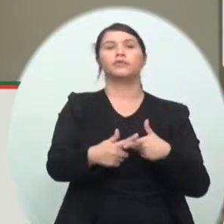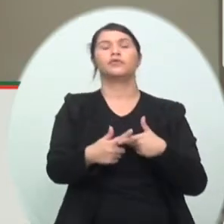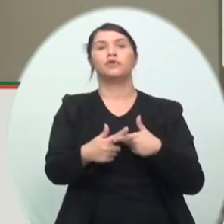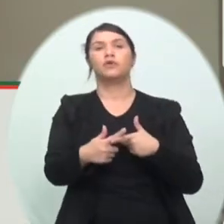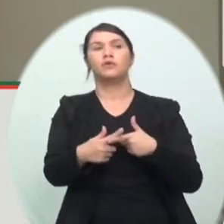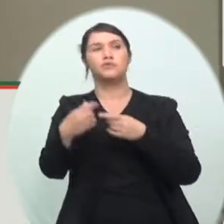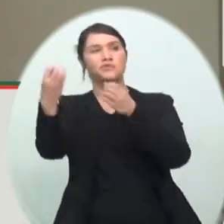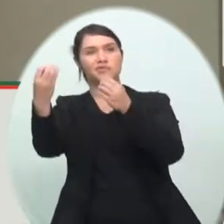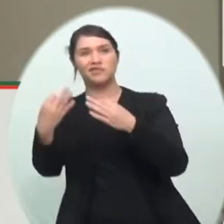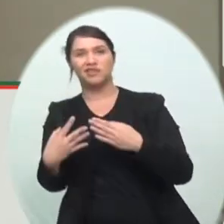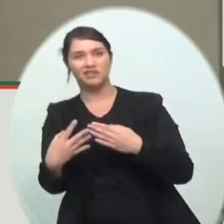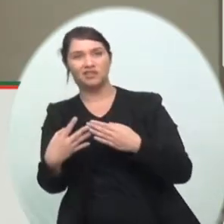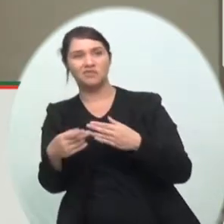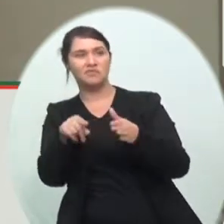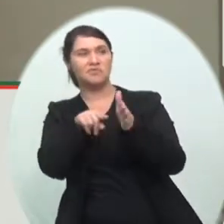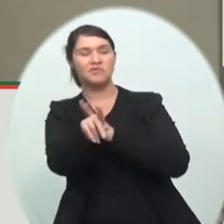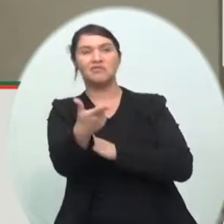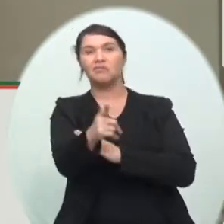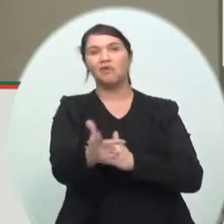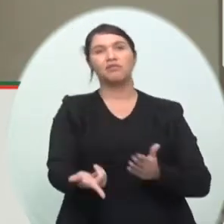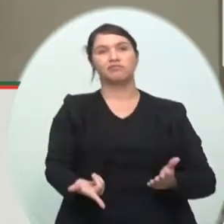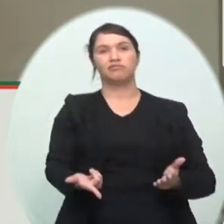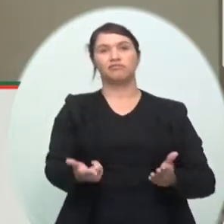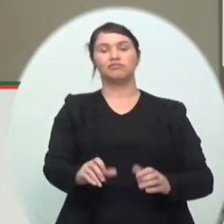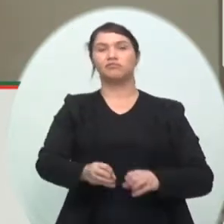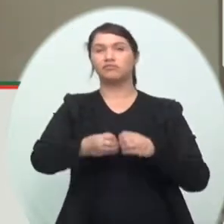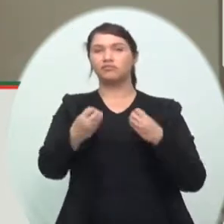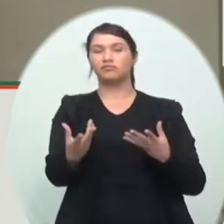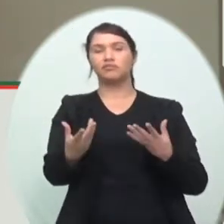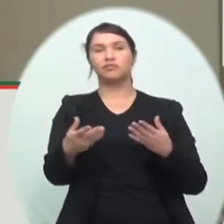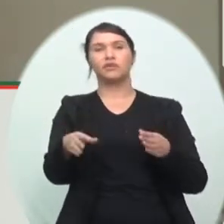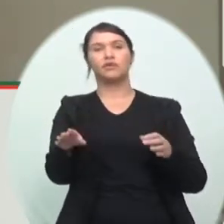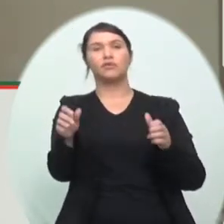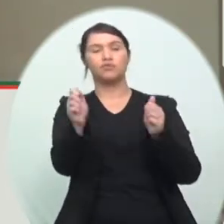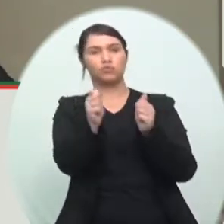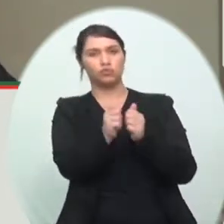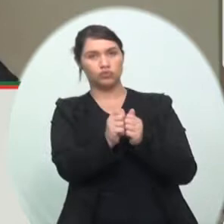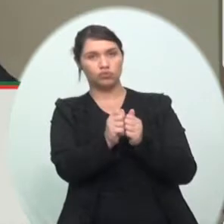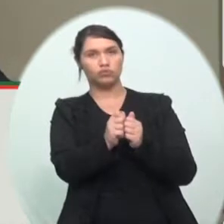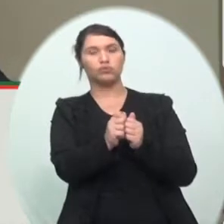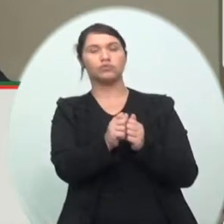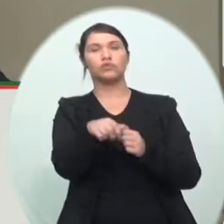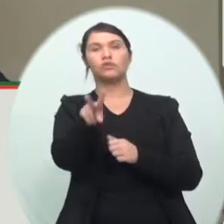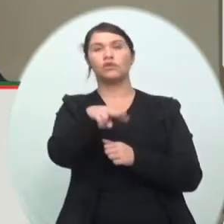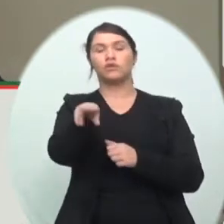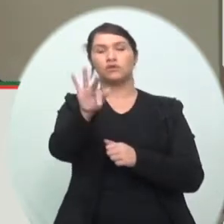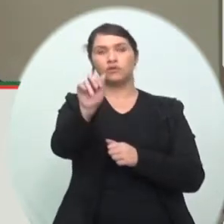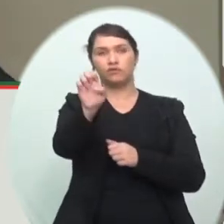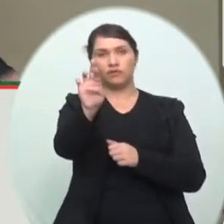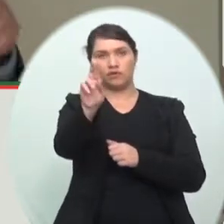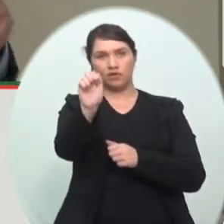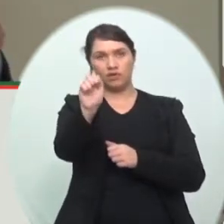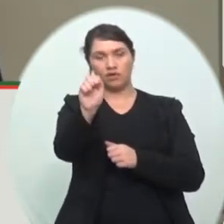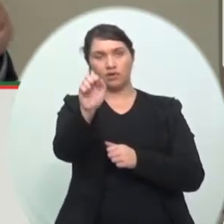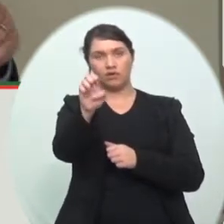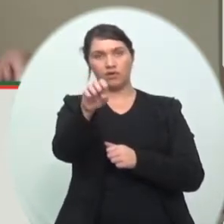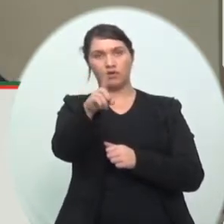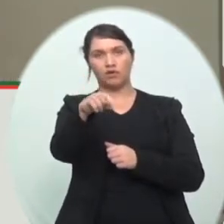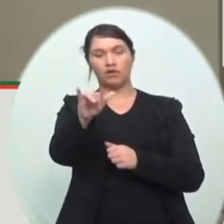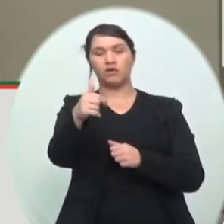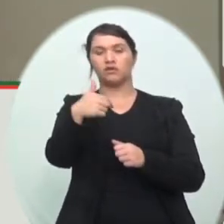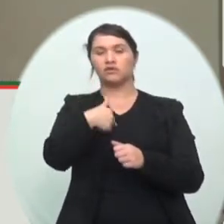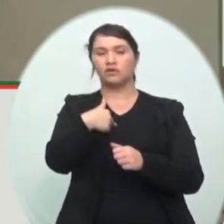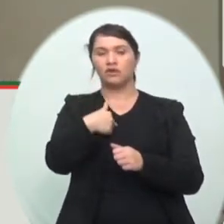chegando no regulador lá. Tenho acompanhado também, vereador Ferrarese, praticamente diariamente, como você,